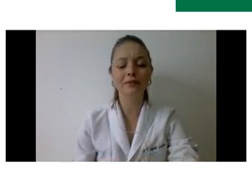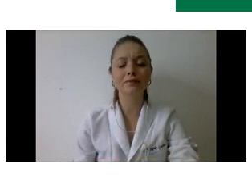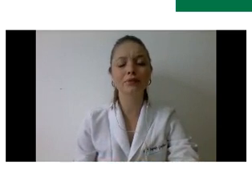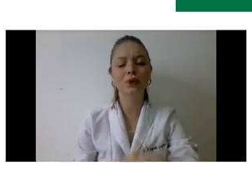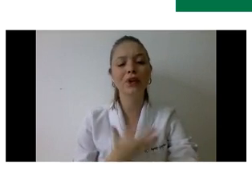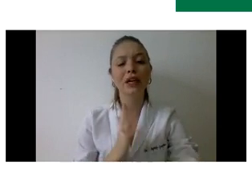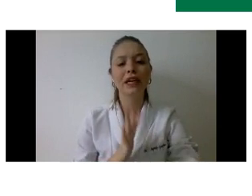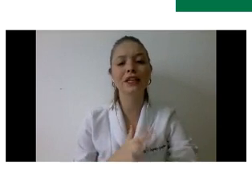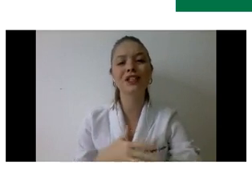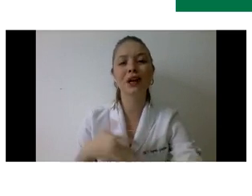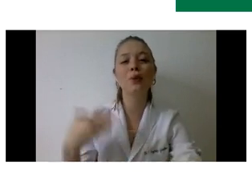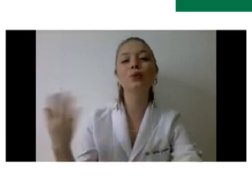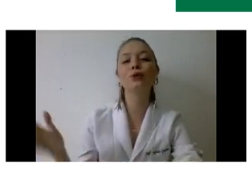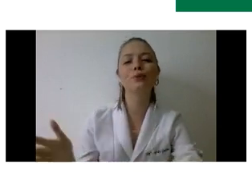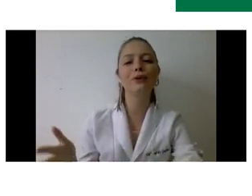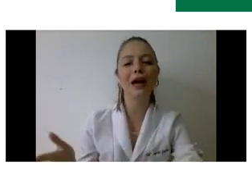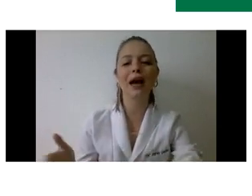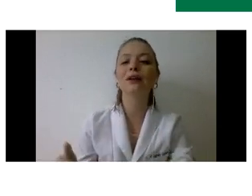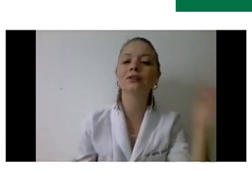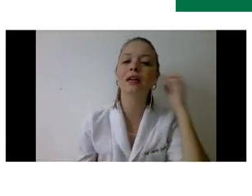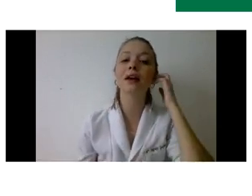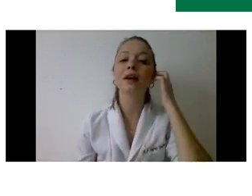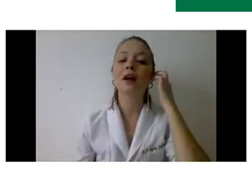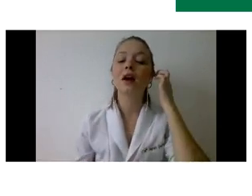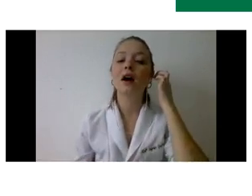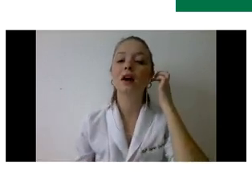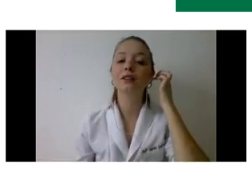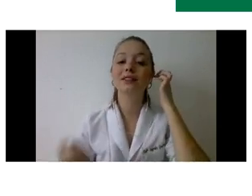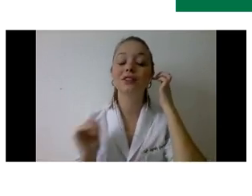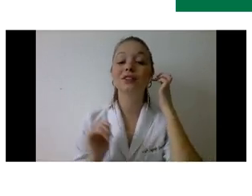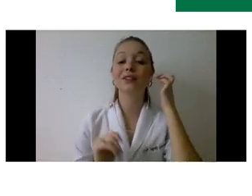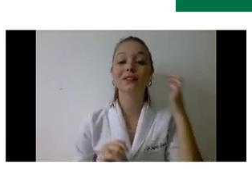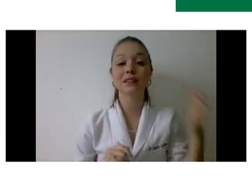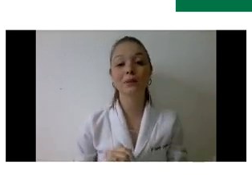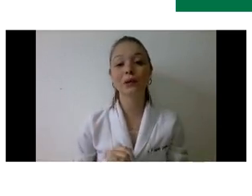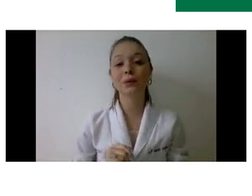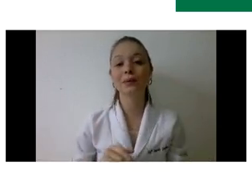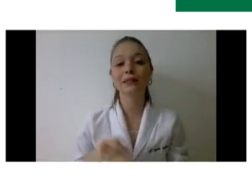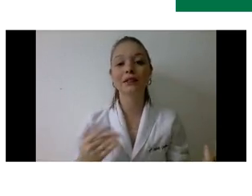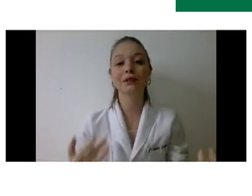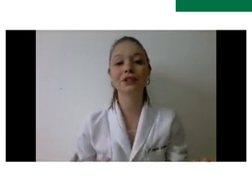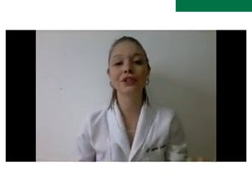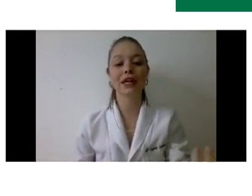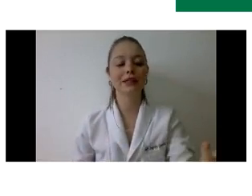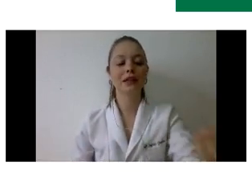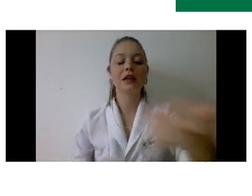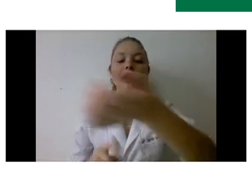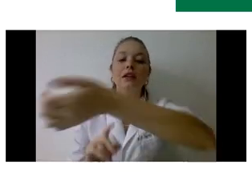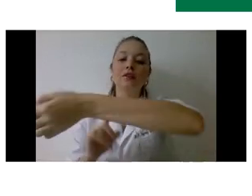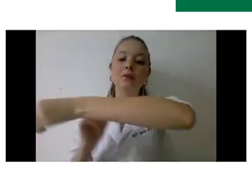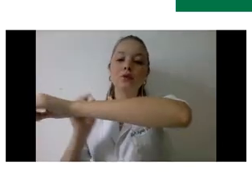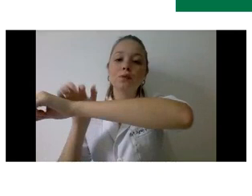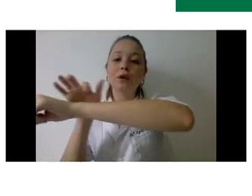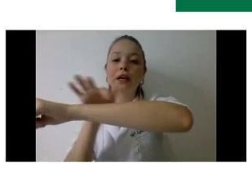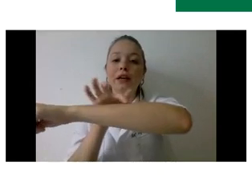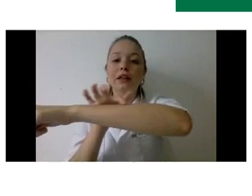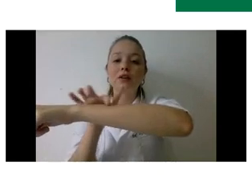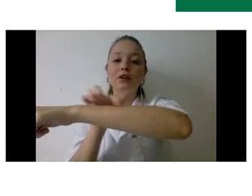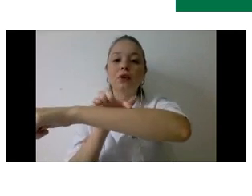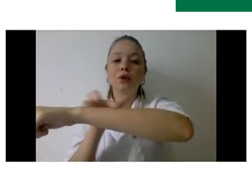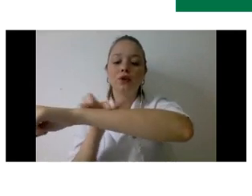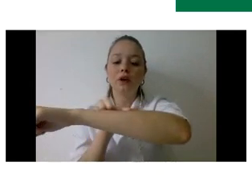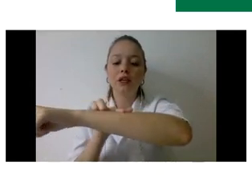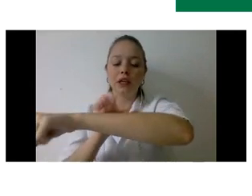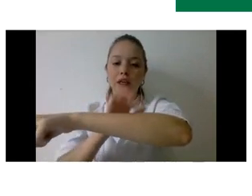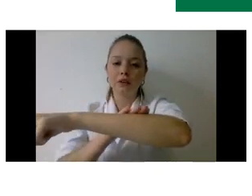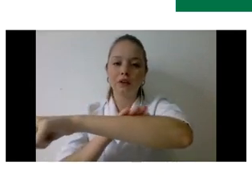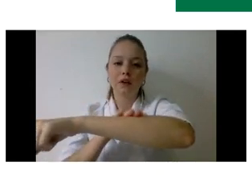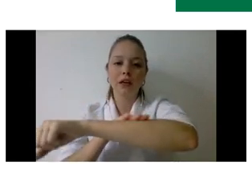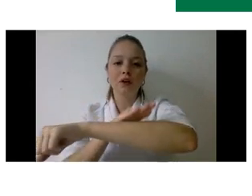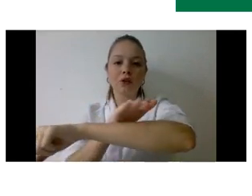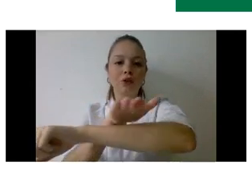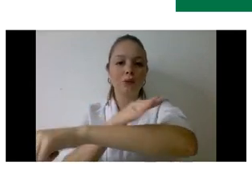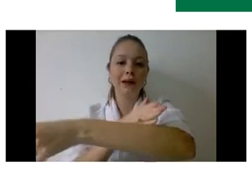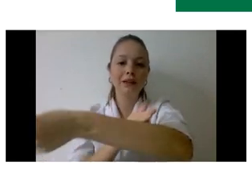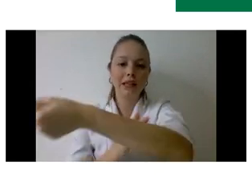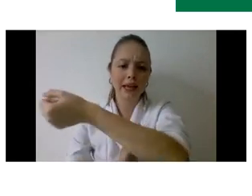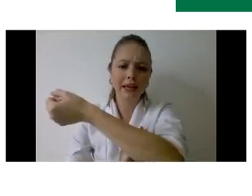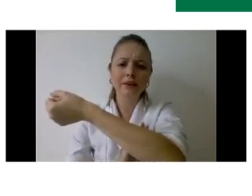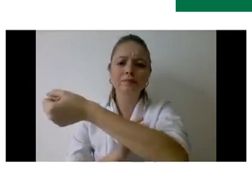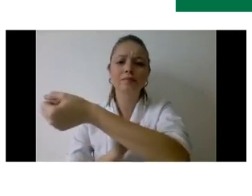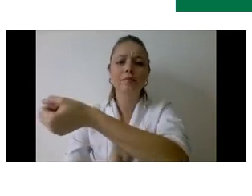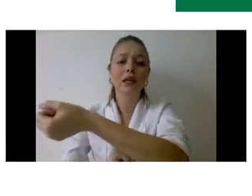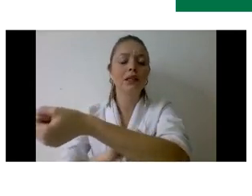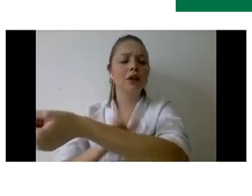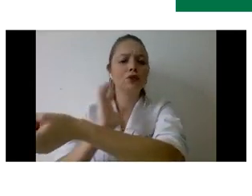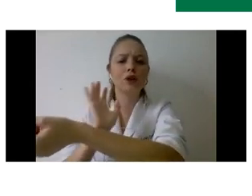indireta. Torniquete é o último caso, né? Antes a gente vai fazer uma compressão indireta. Então, vamos supor que a criança cortou aqui, ok? Cortou